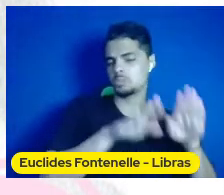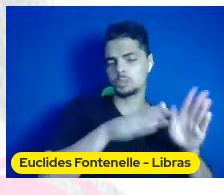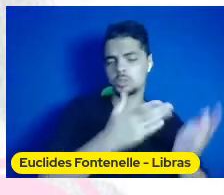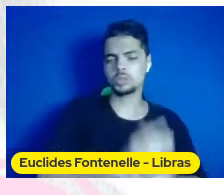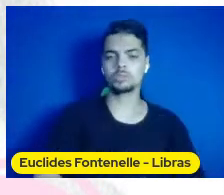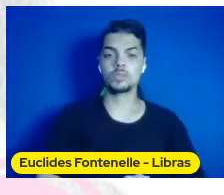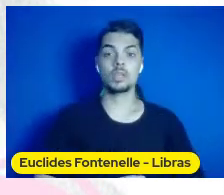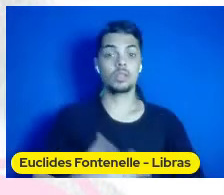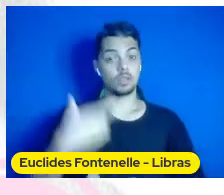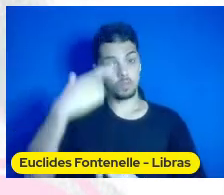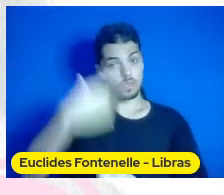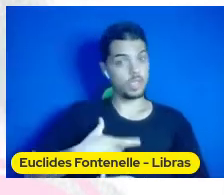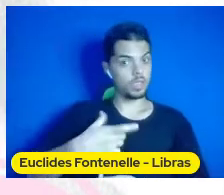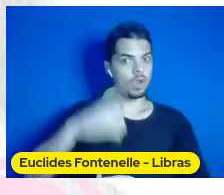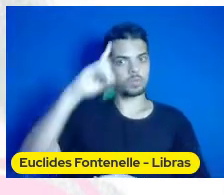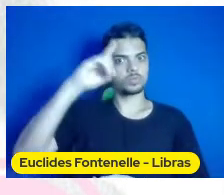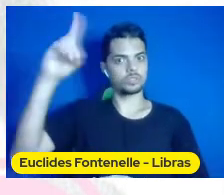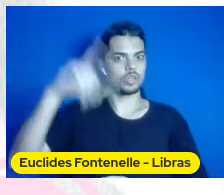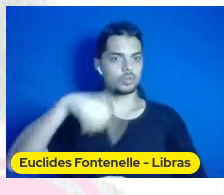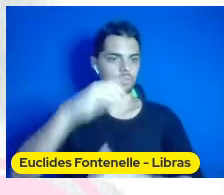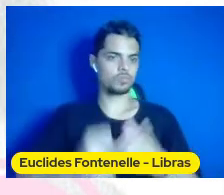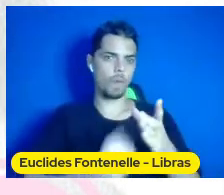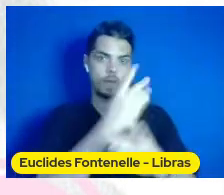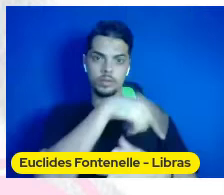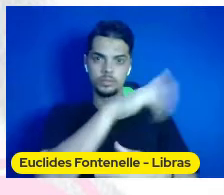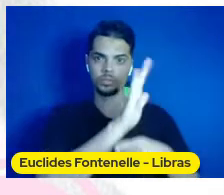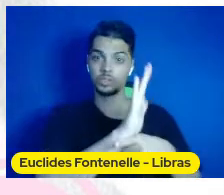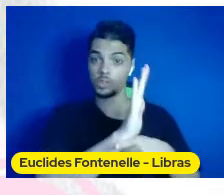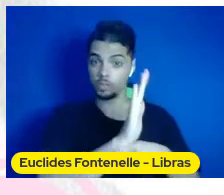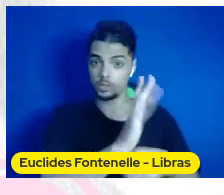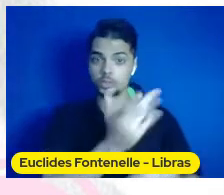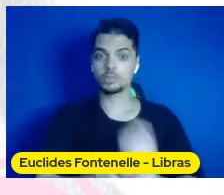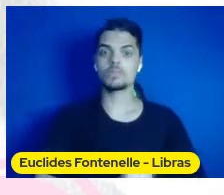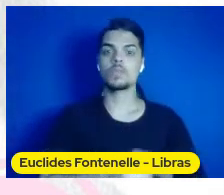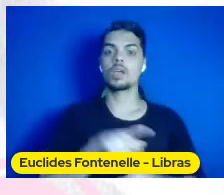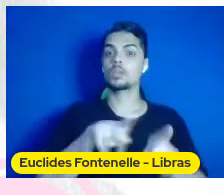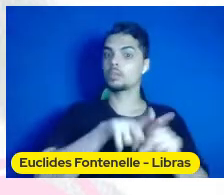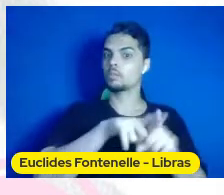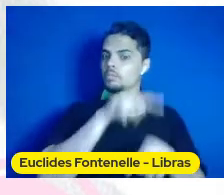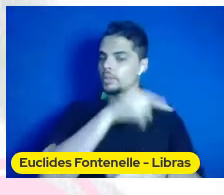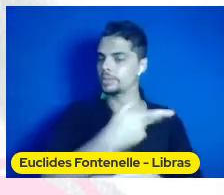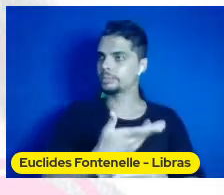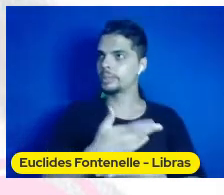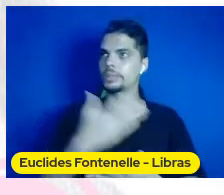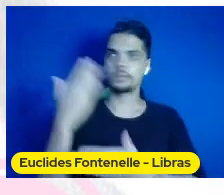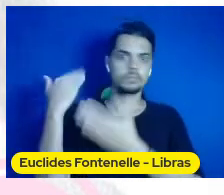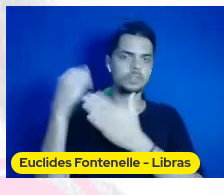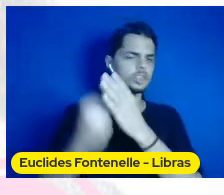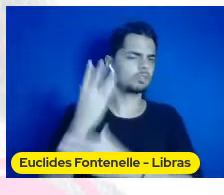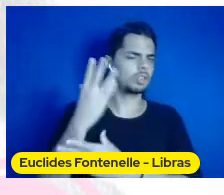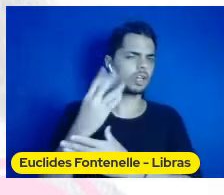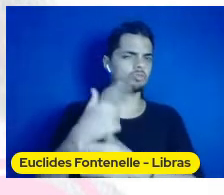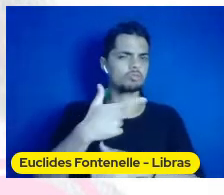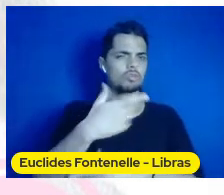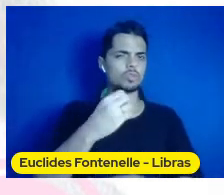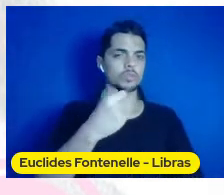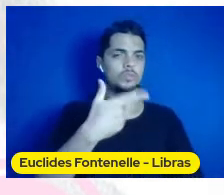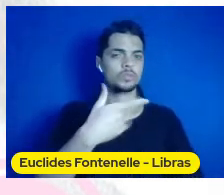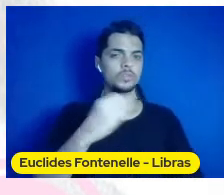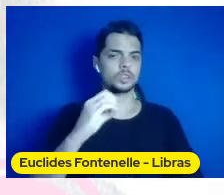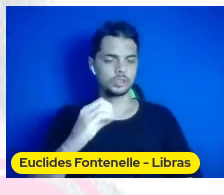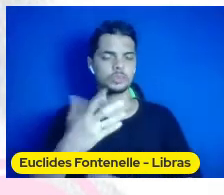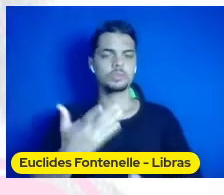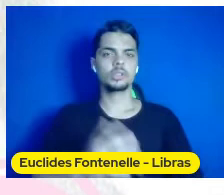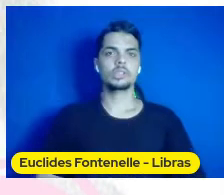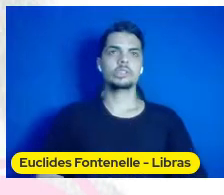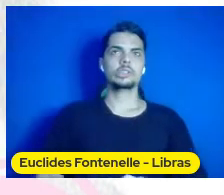Eu sou o diretor do Maria Quitéria, Honra e Glória, filme que lançamos em 2020, com a intenção de divulgar,